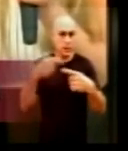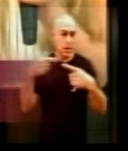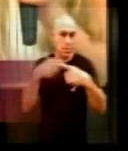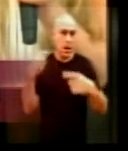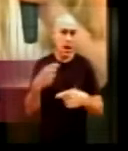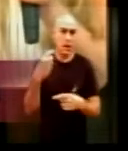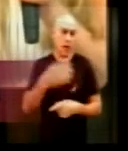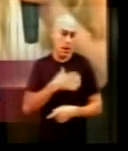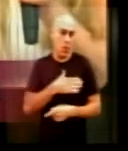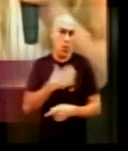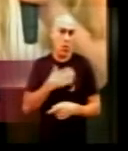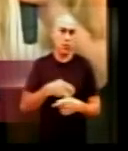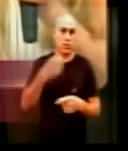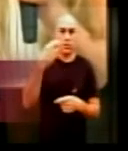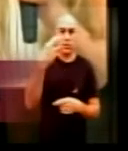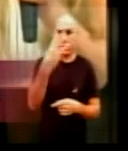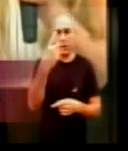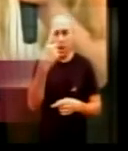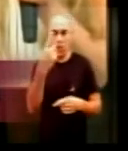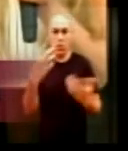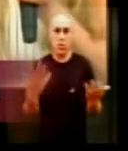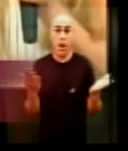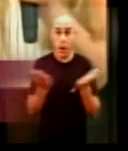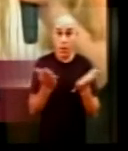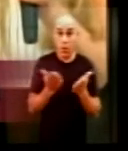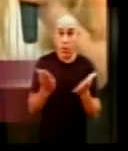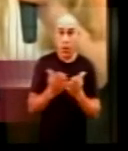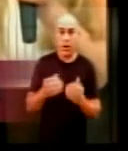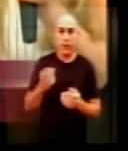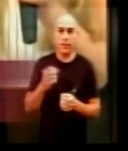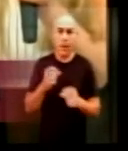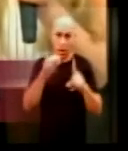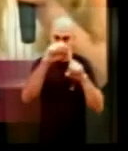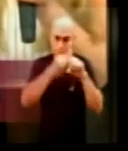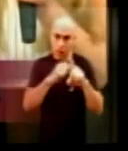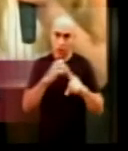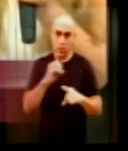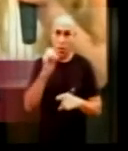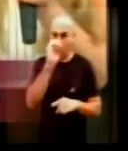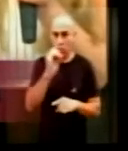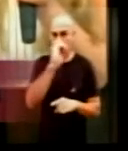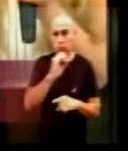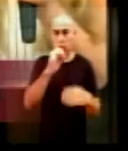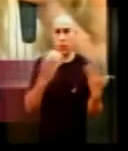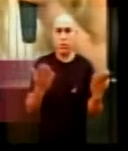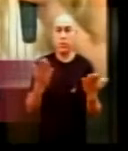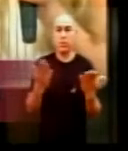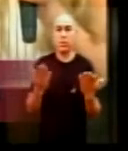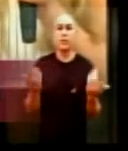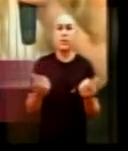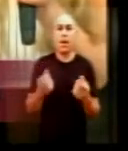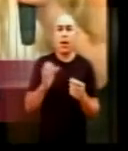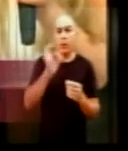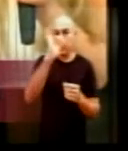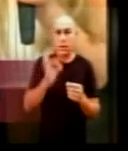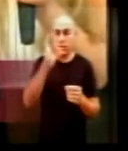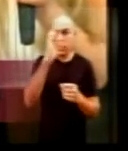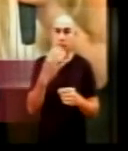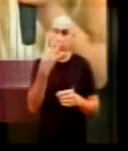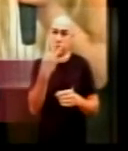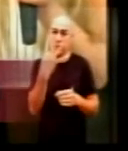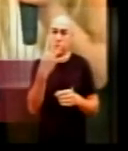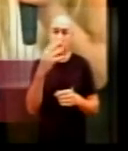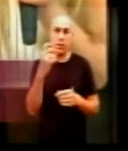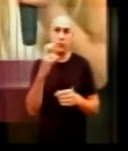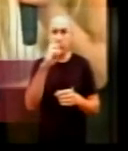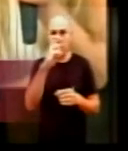lá para agosto. E agora, no mês de outubro, a gente chegou a descer esse percentual para